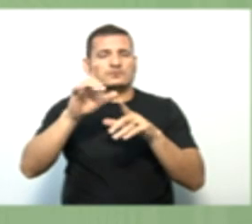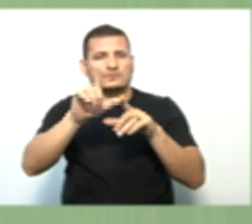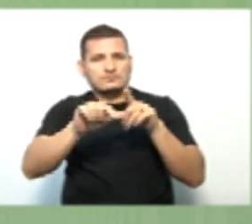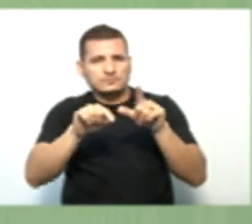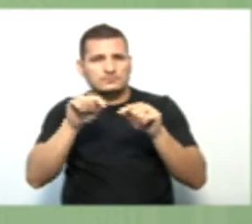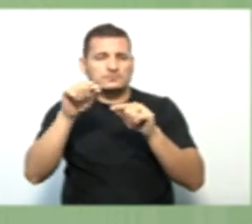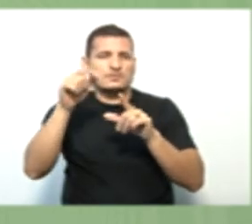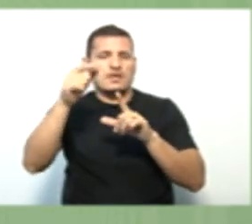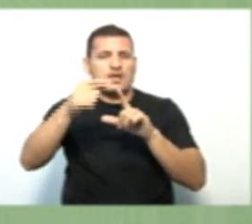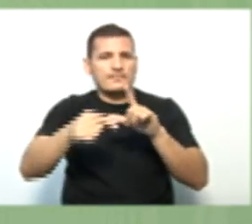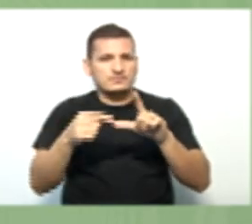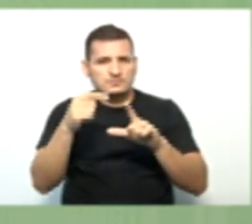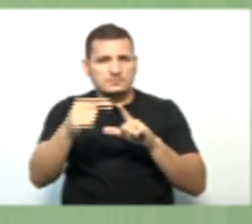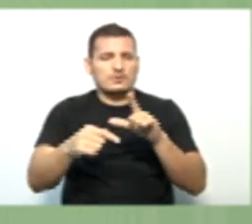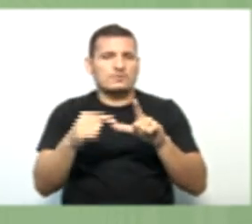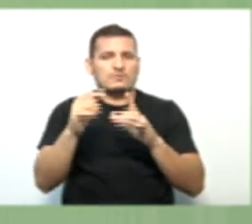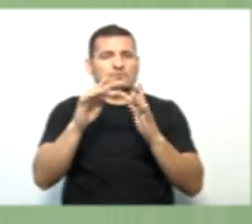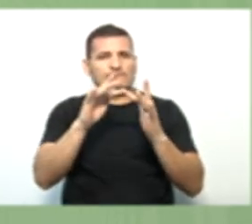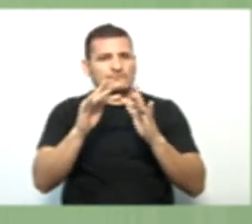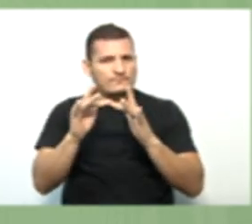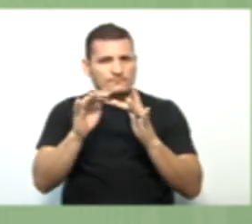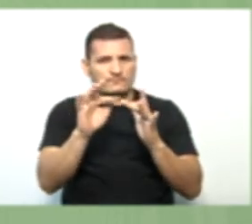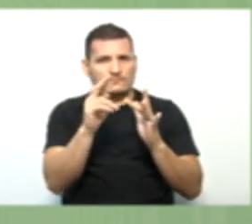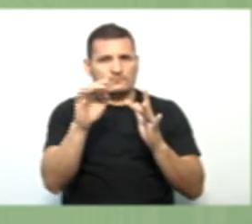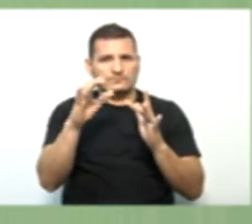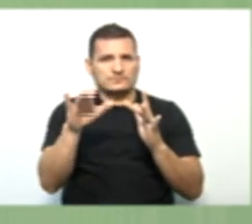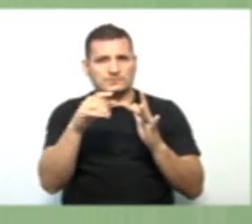e funções.